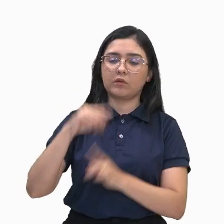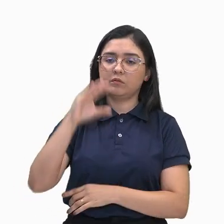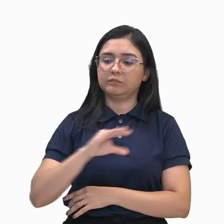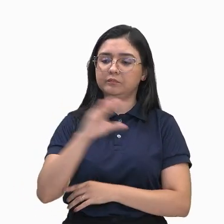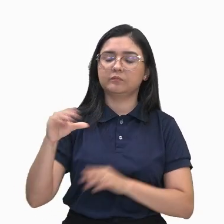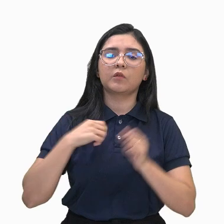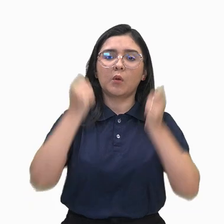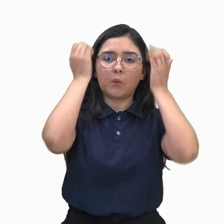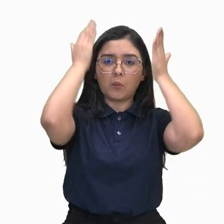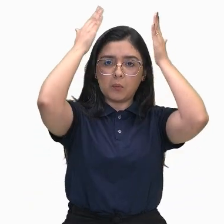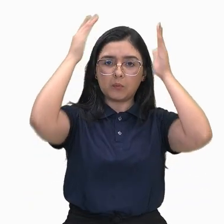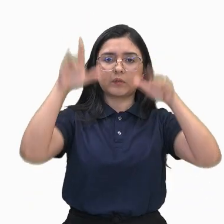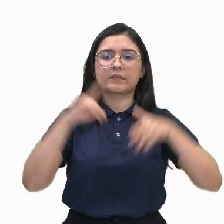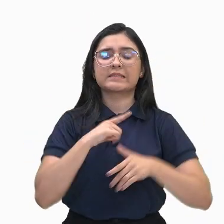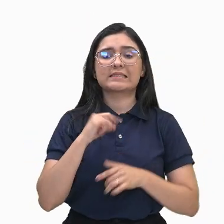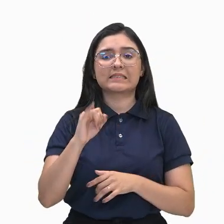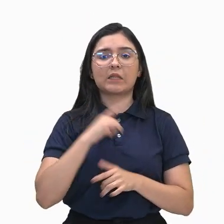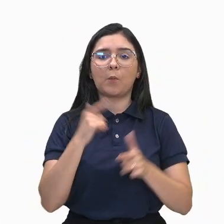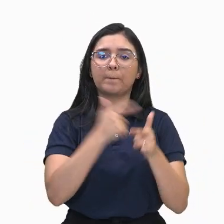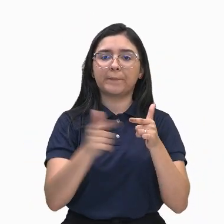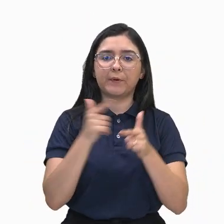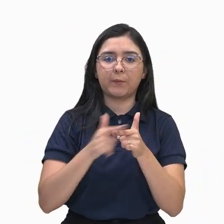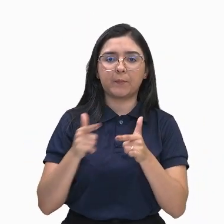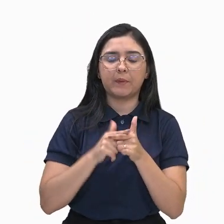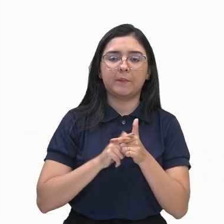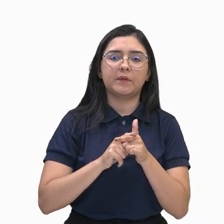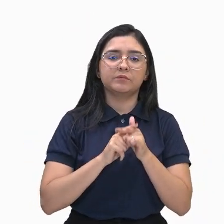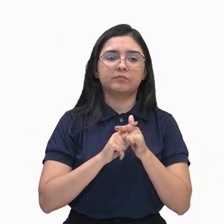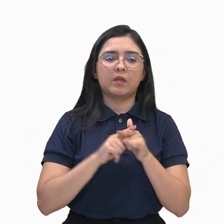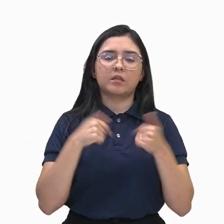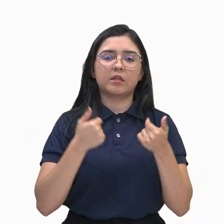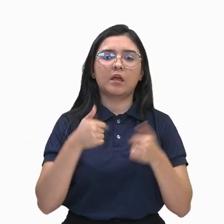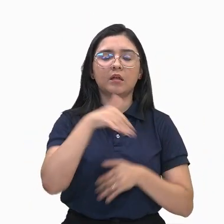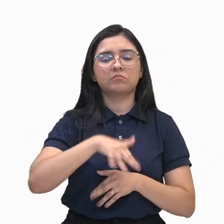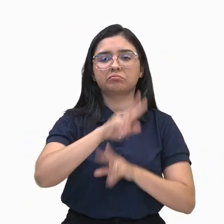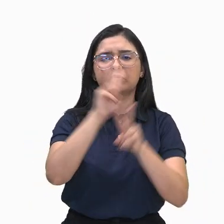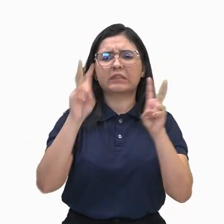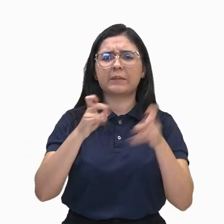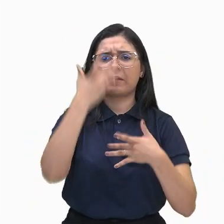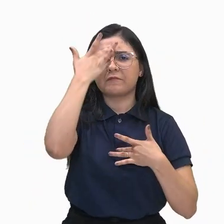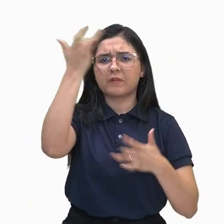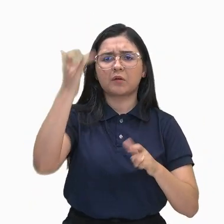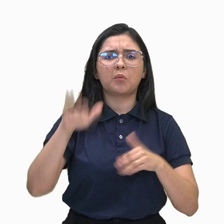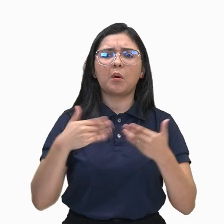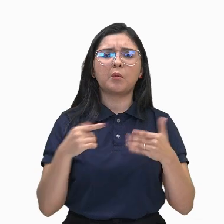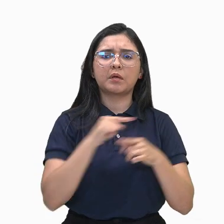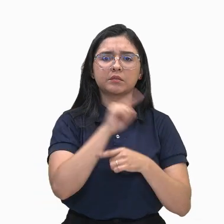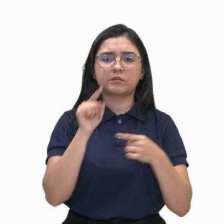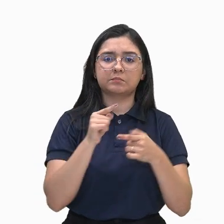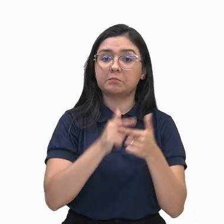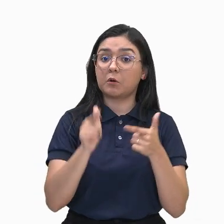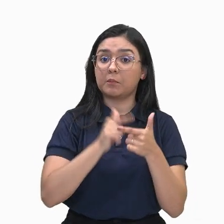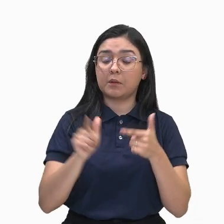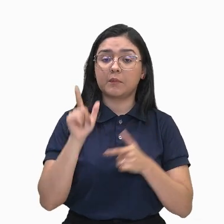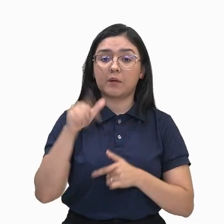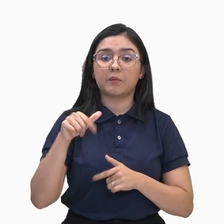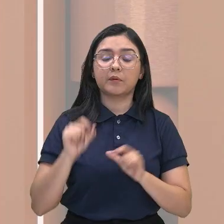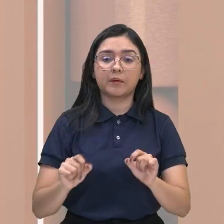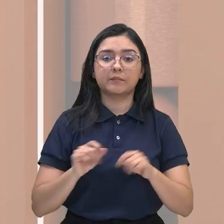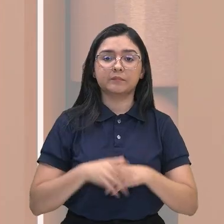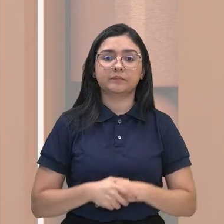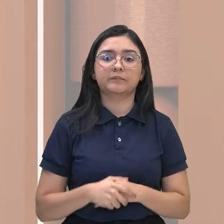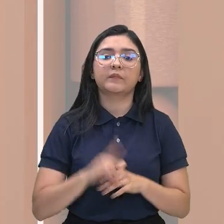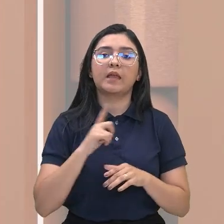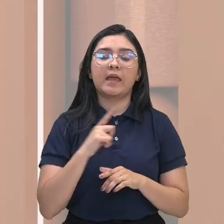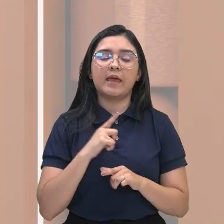quando surge uma questão grave sobre a fé. E qual era essa questão grave, professor? Era justamente a ascensão rápida